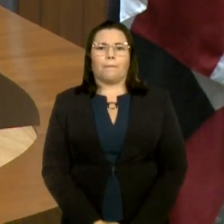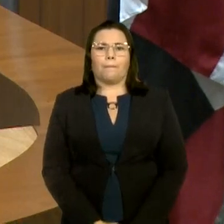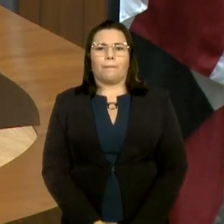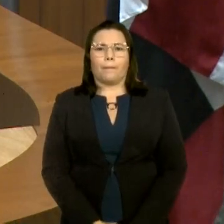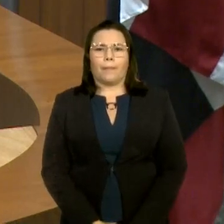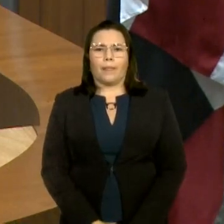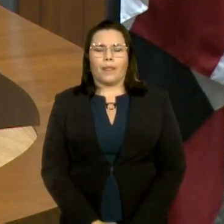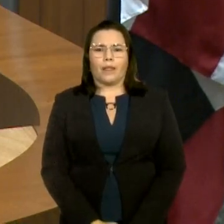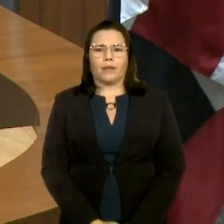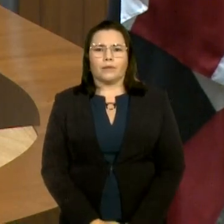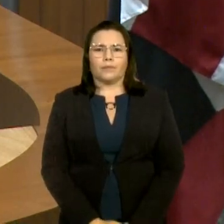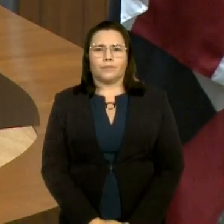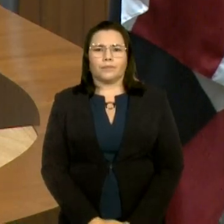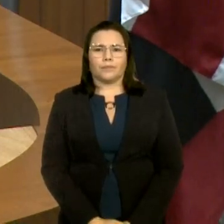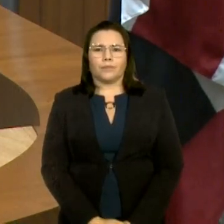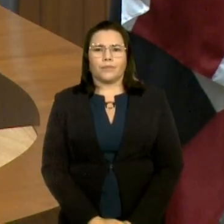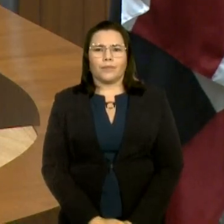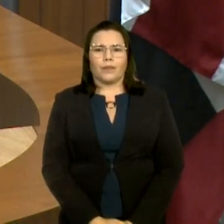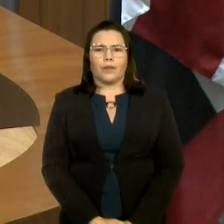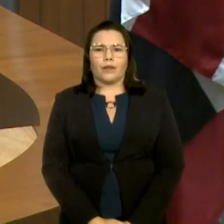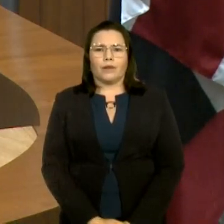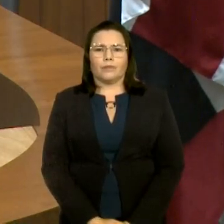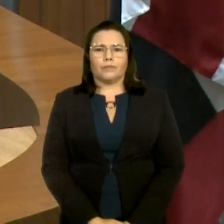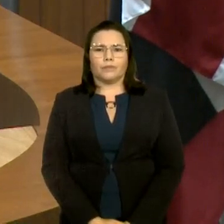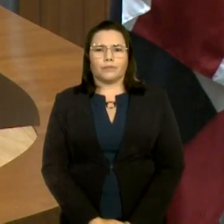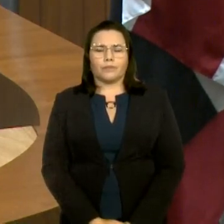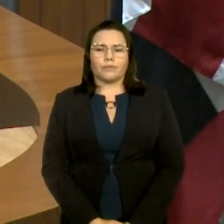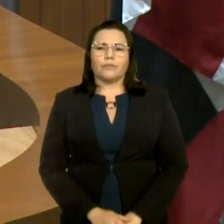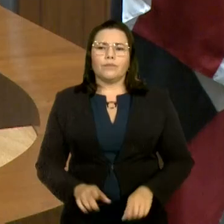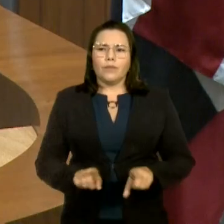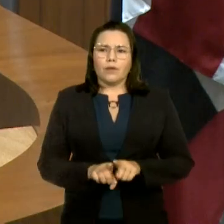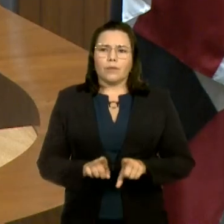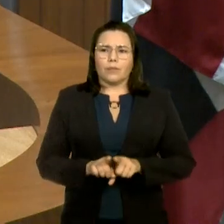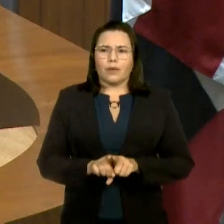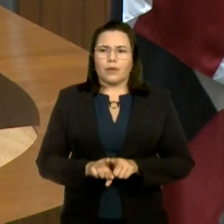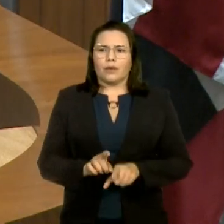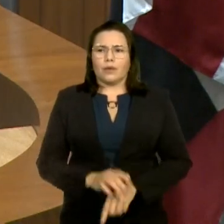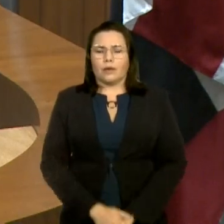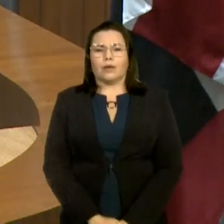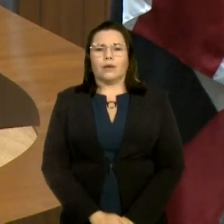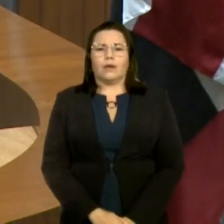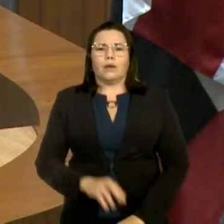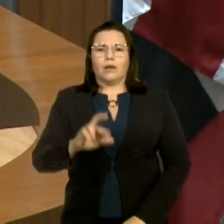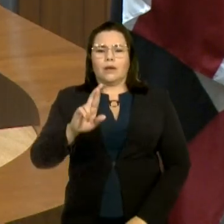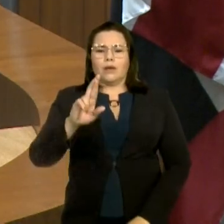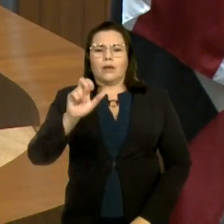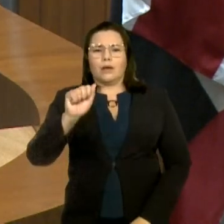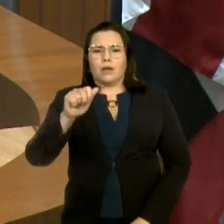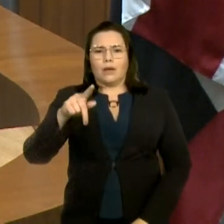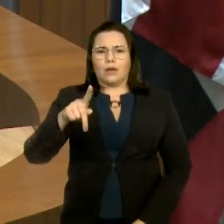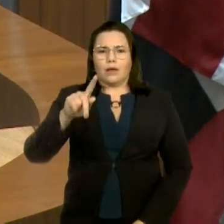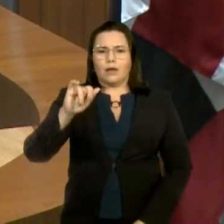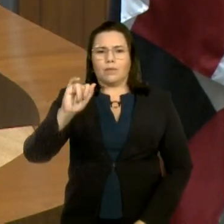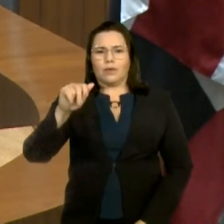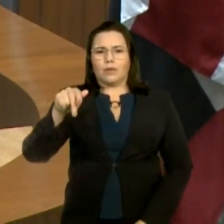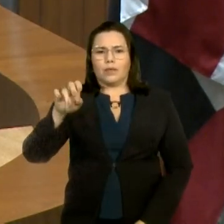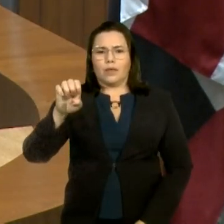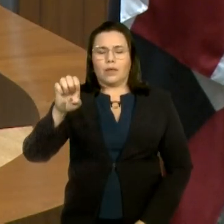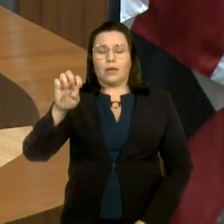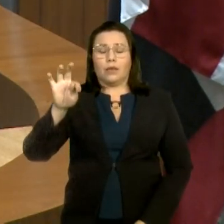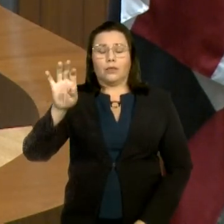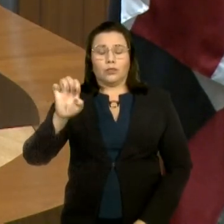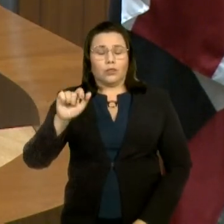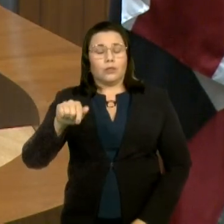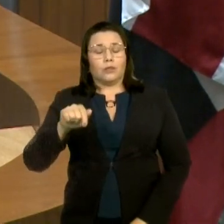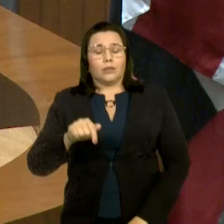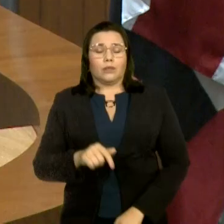eleição do André da ralpnet com o vice-prefeito agora eleito Paulo Lobato na cidade de Pinheiro